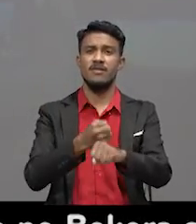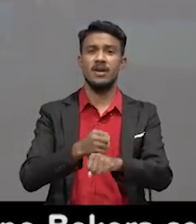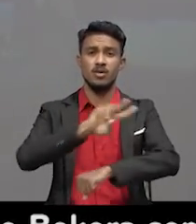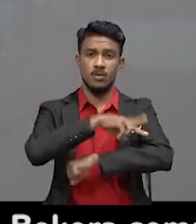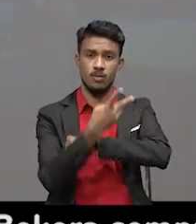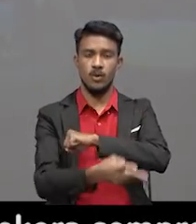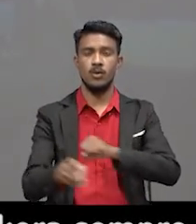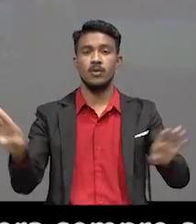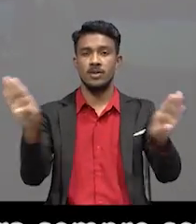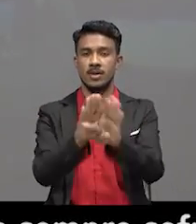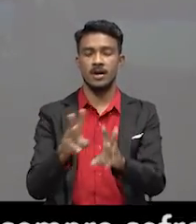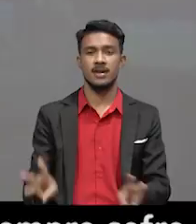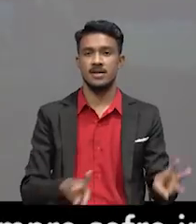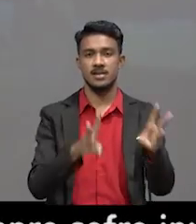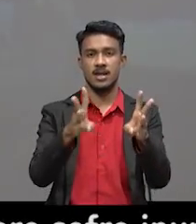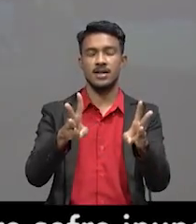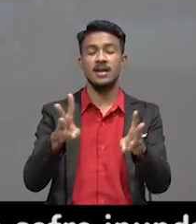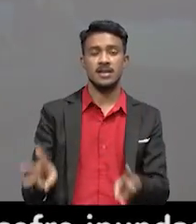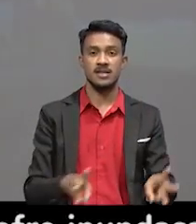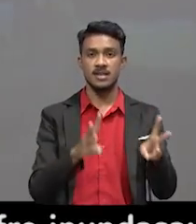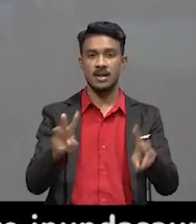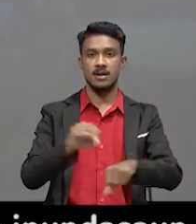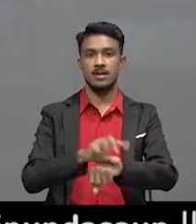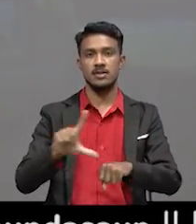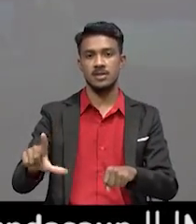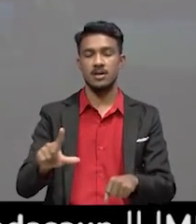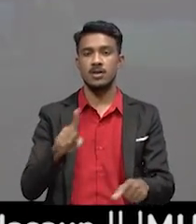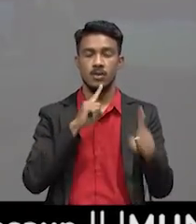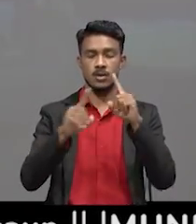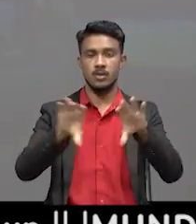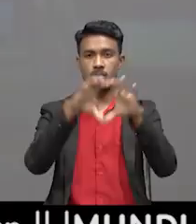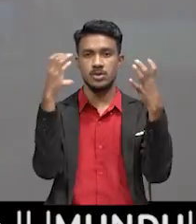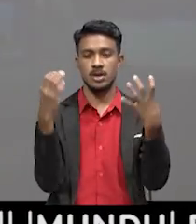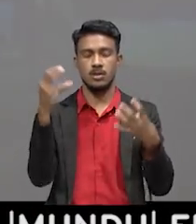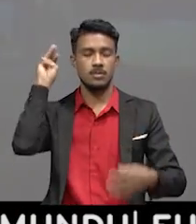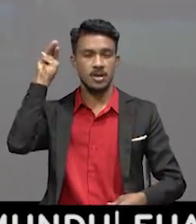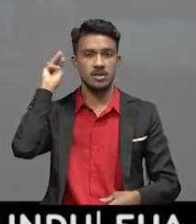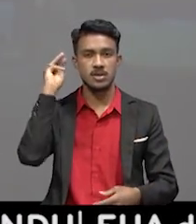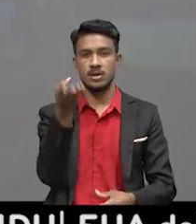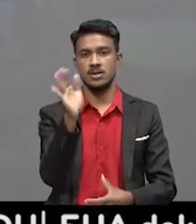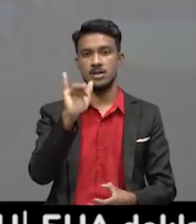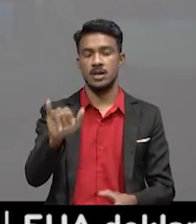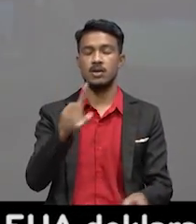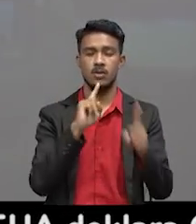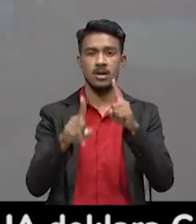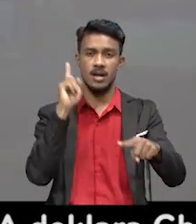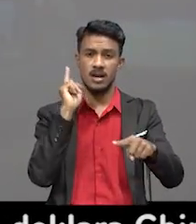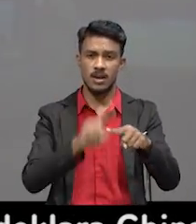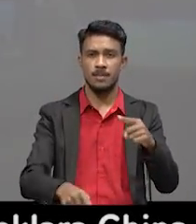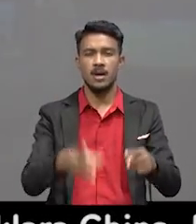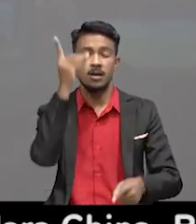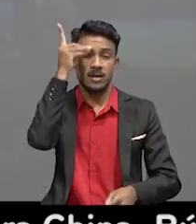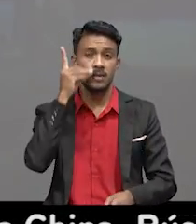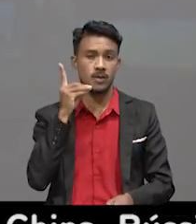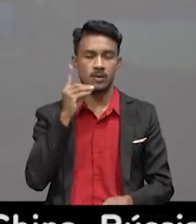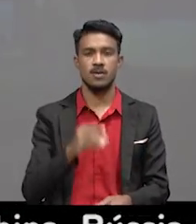estrada nacional, seu ministro. Foi até nem o conselho dos ministros, mas ministro Cirabá, parlabele Tobadukur